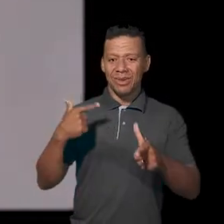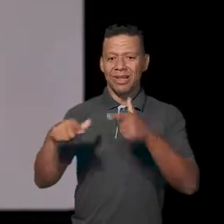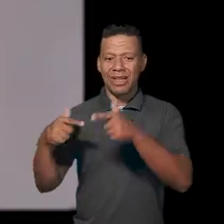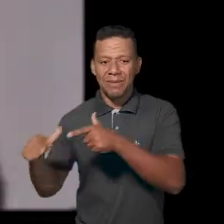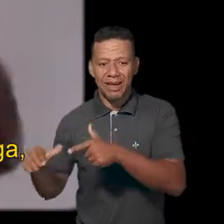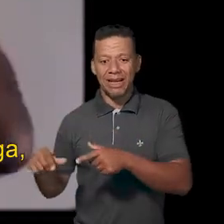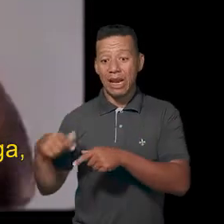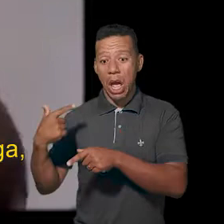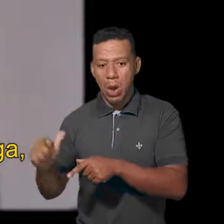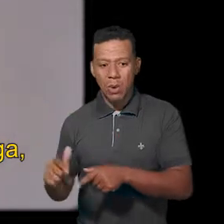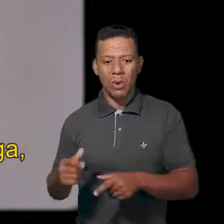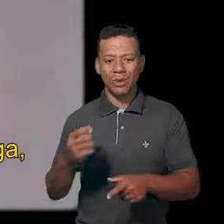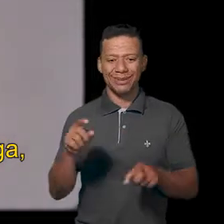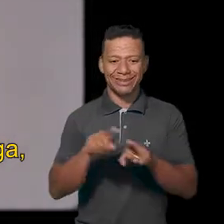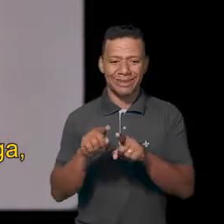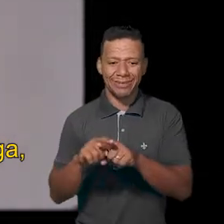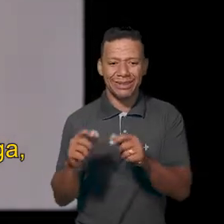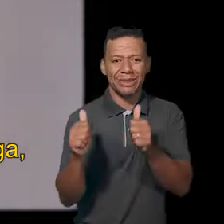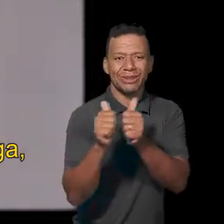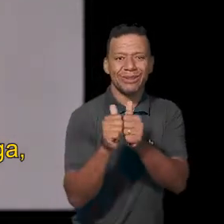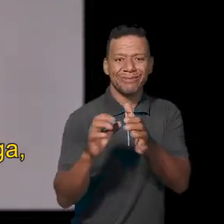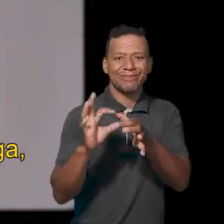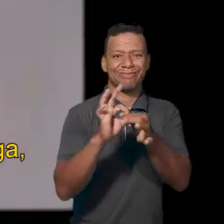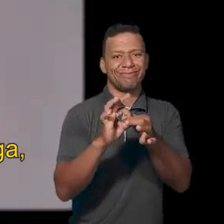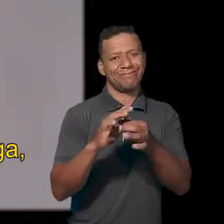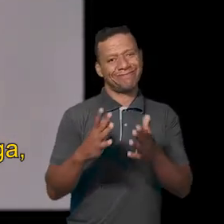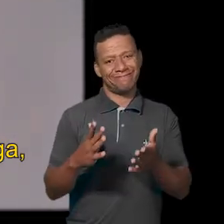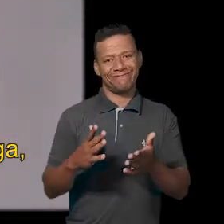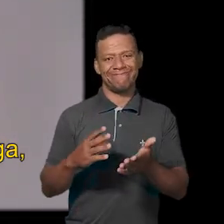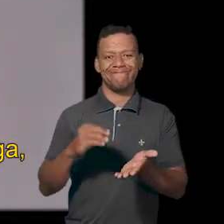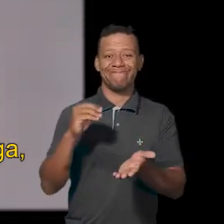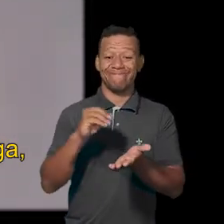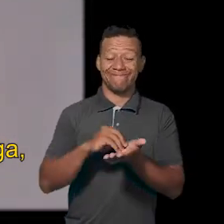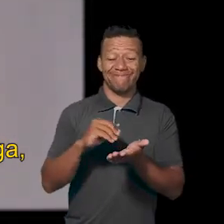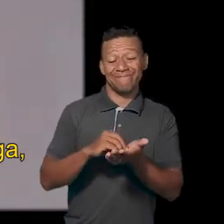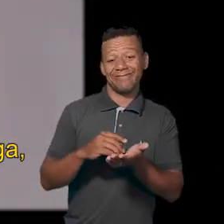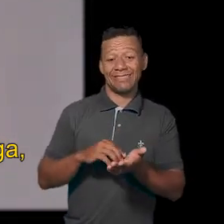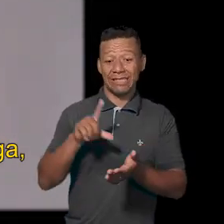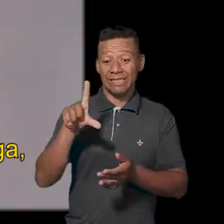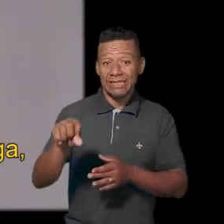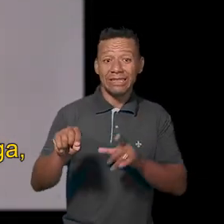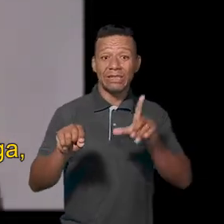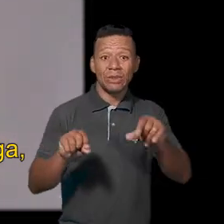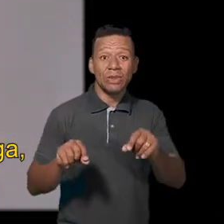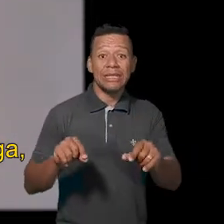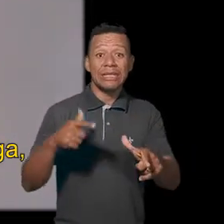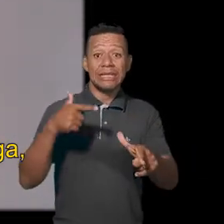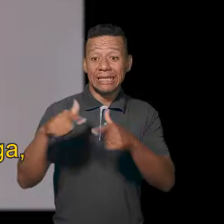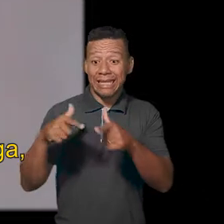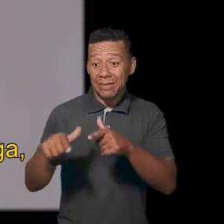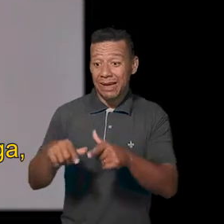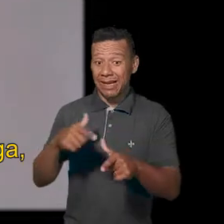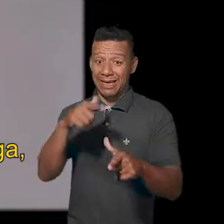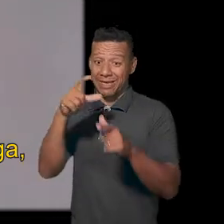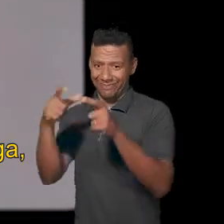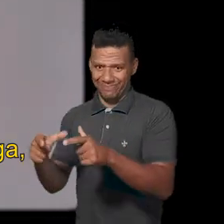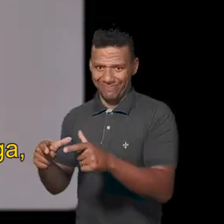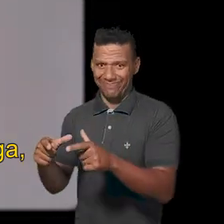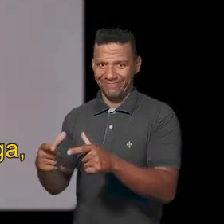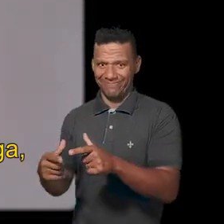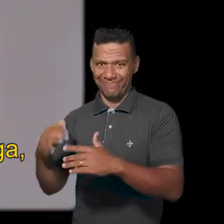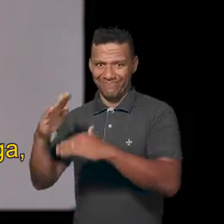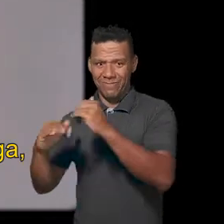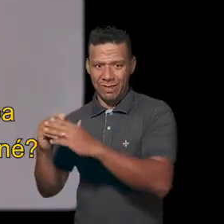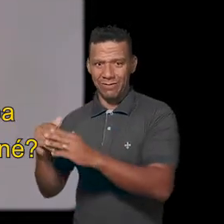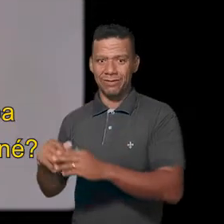contador, isso, a gente acaba escolhendo a profissão